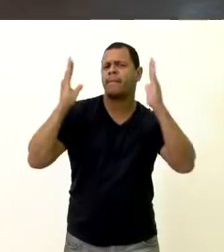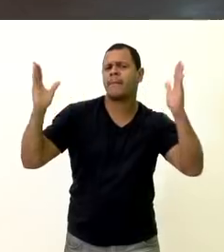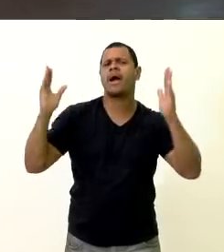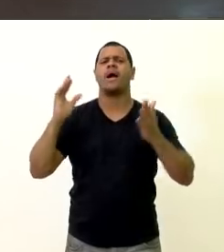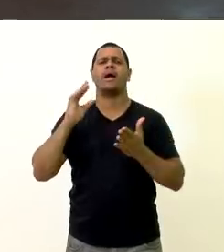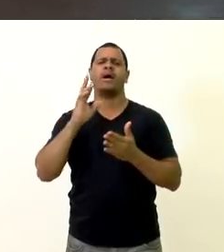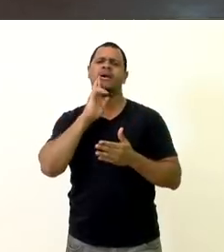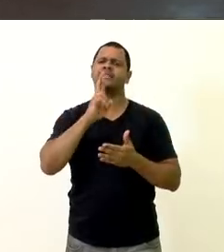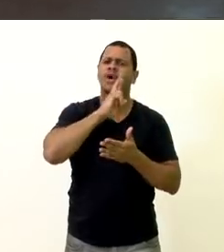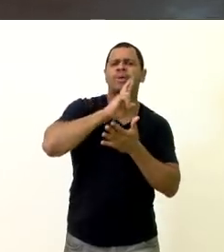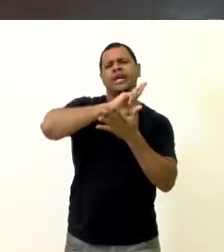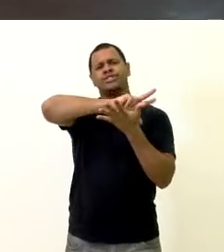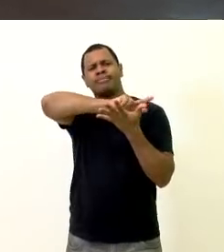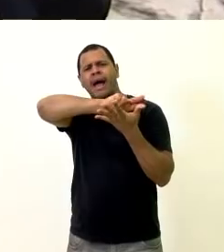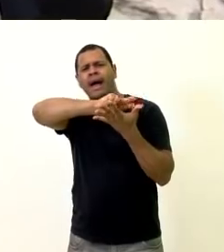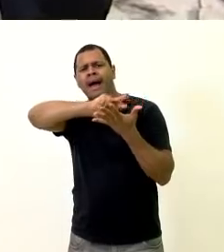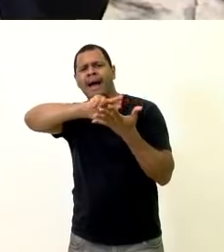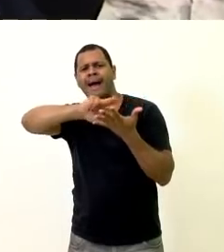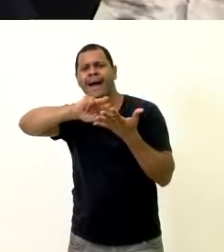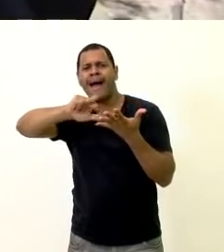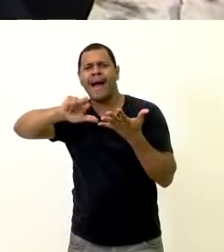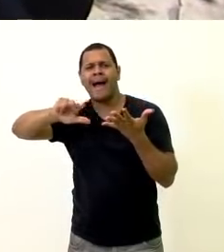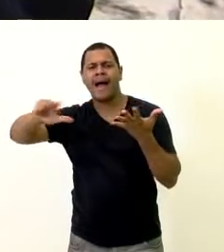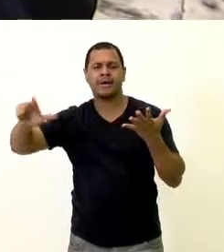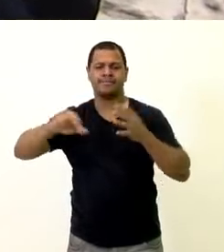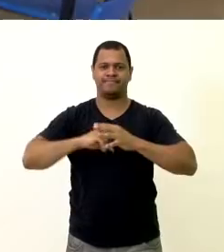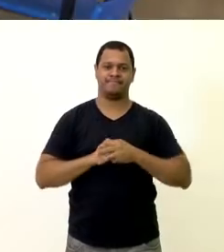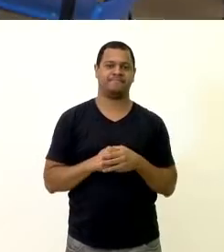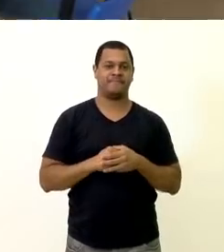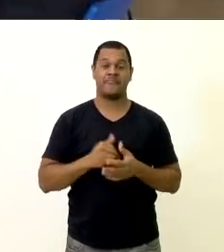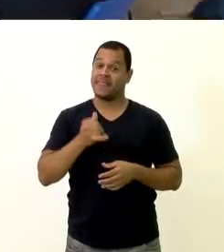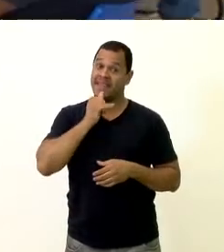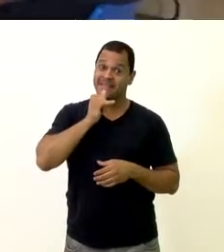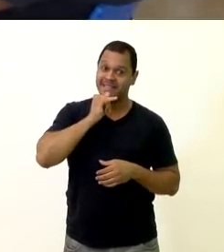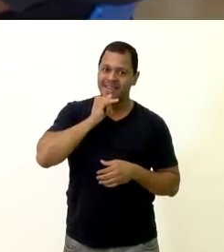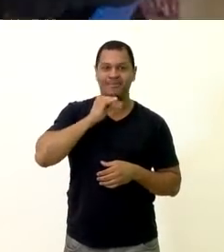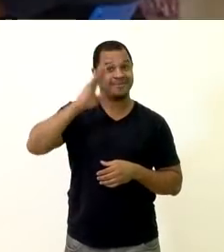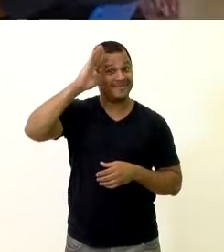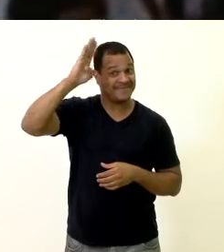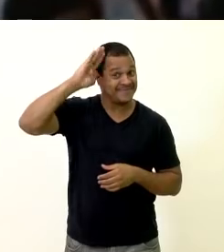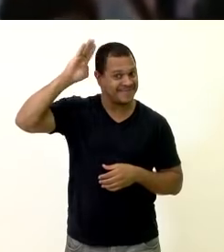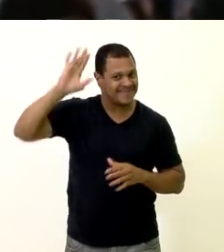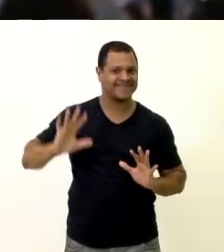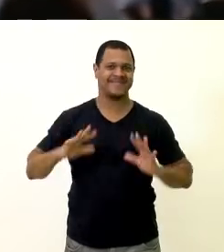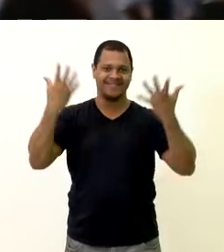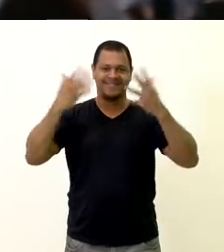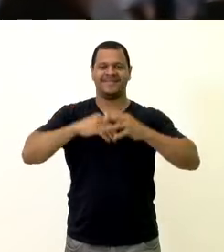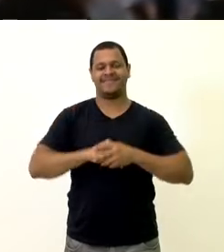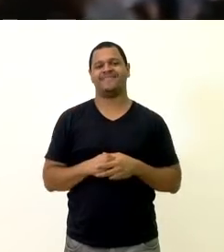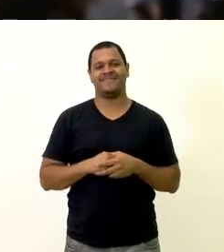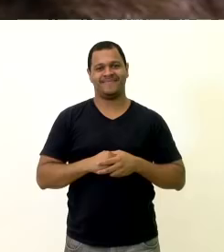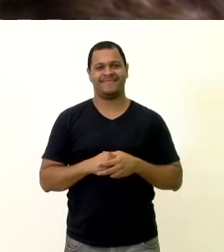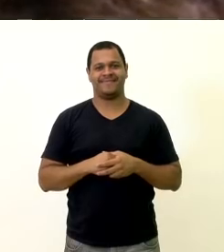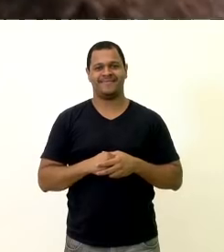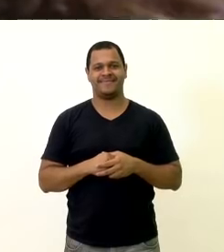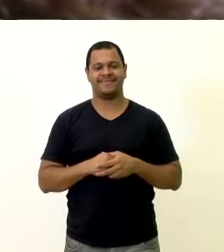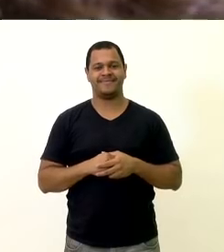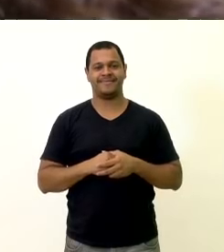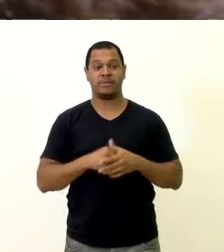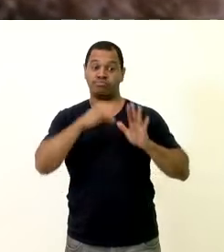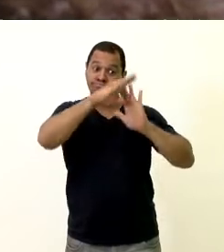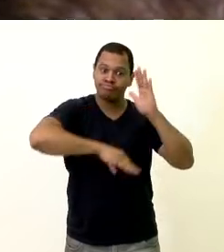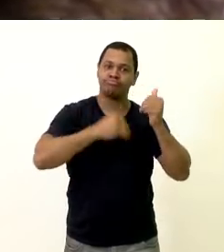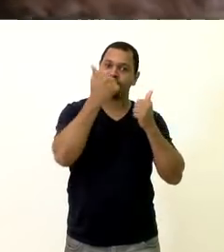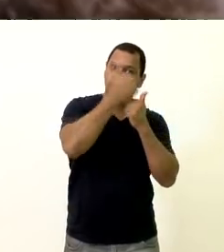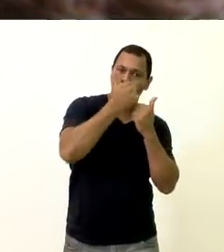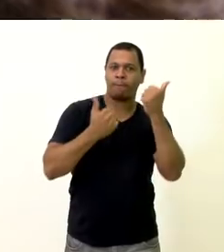bibliotecas, restaurantes universitários e oferece diversas atividades extracurriculares, como eventos acadêmicos, programas